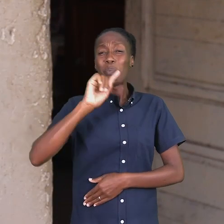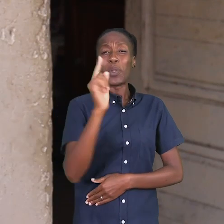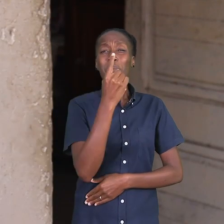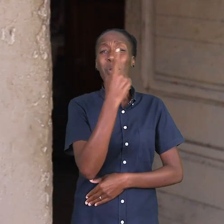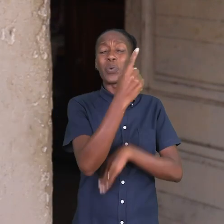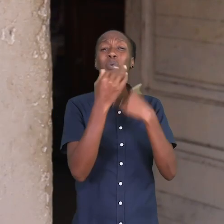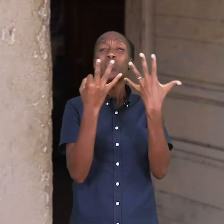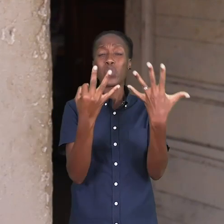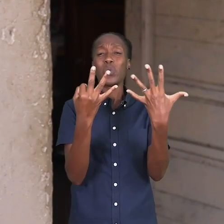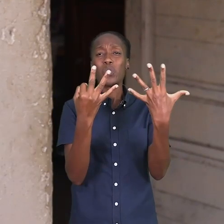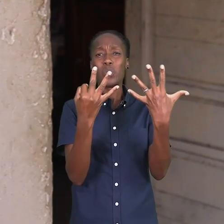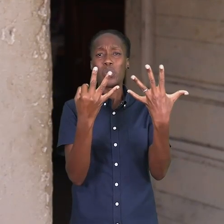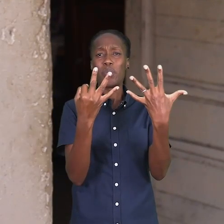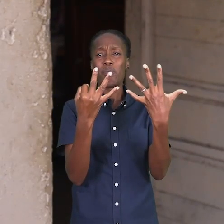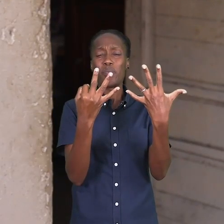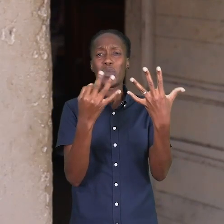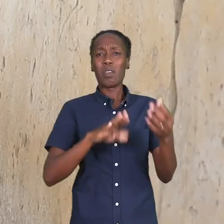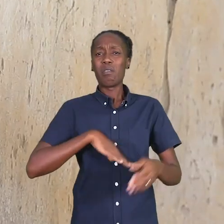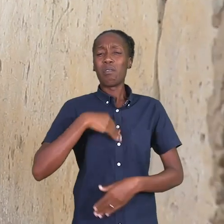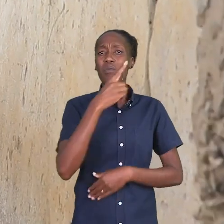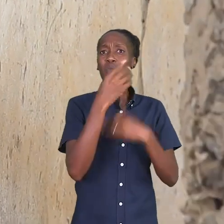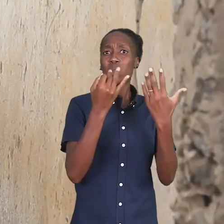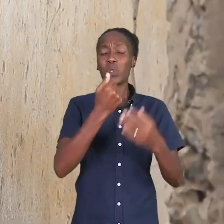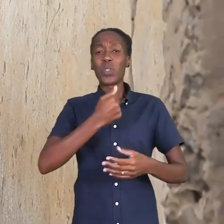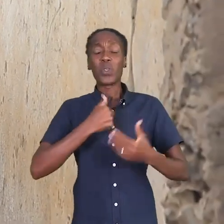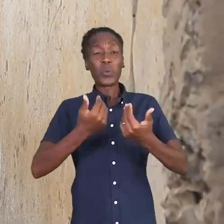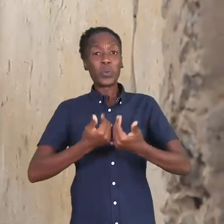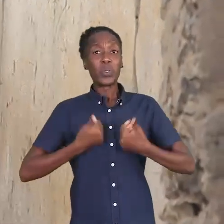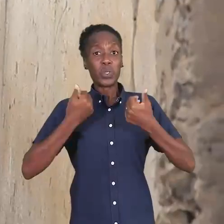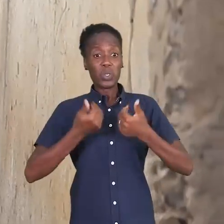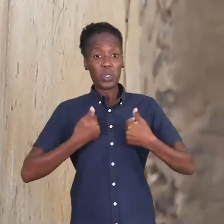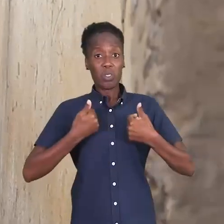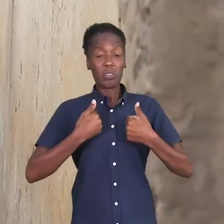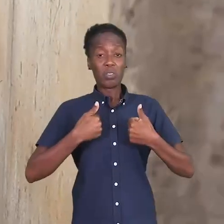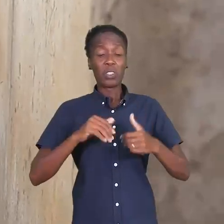ainda, por acaso, ainda era jovem.